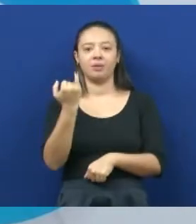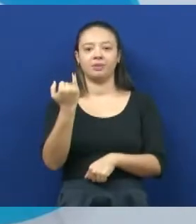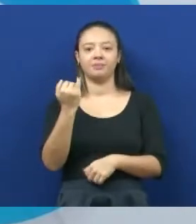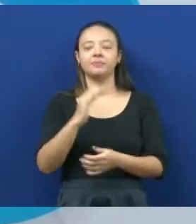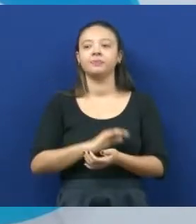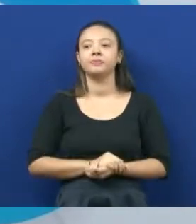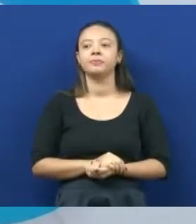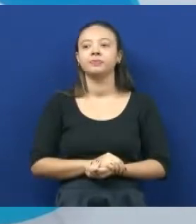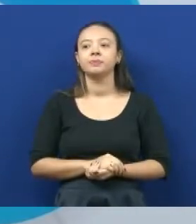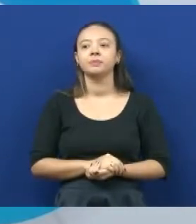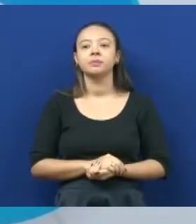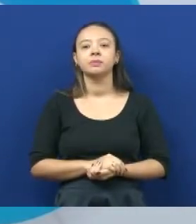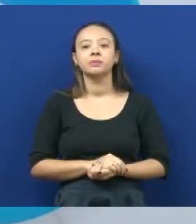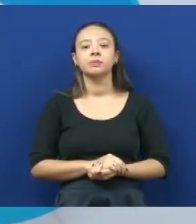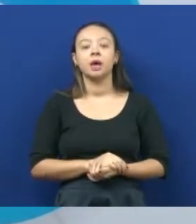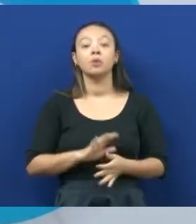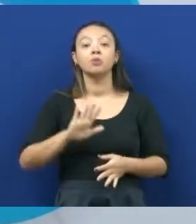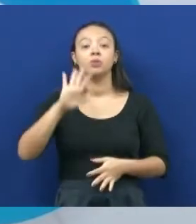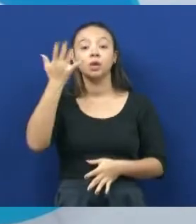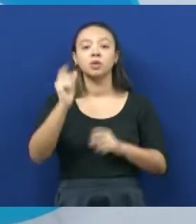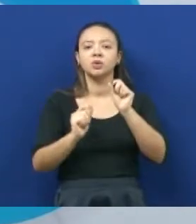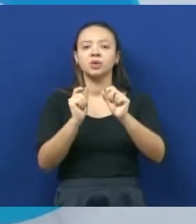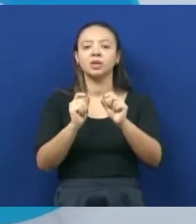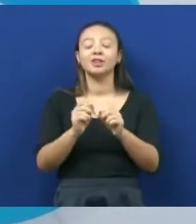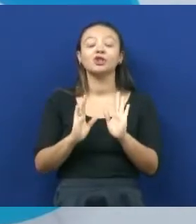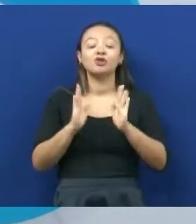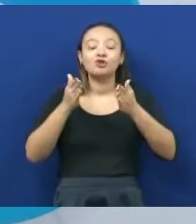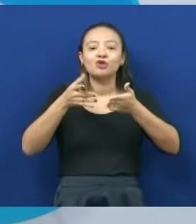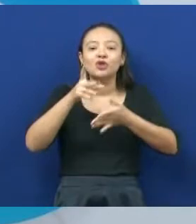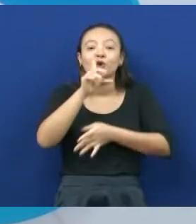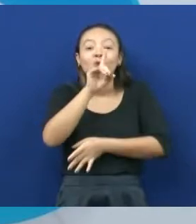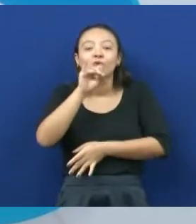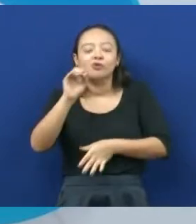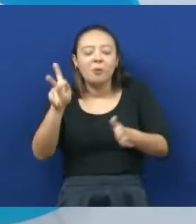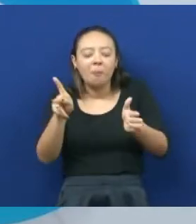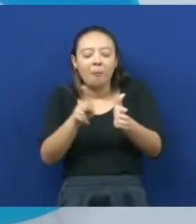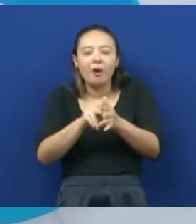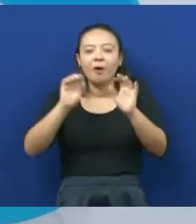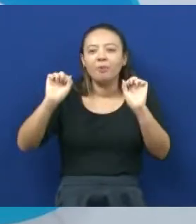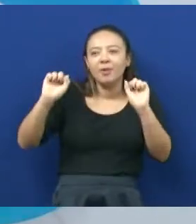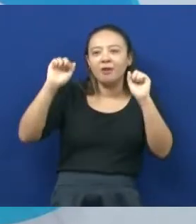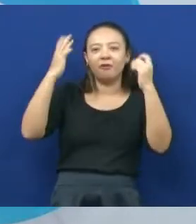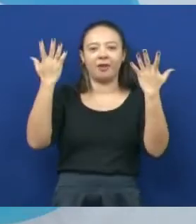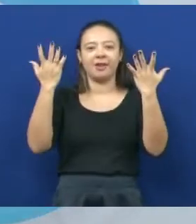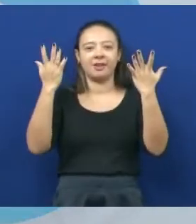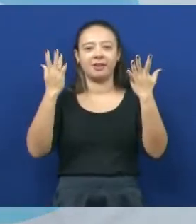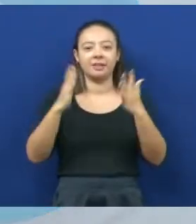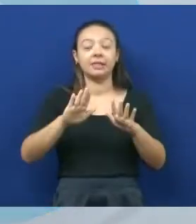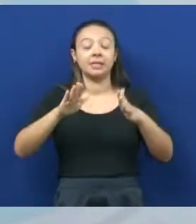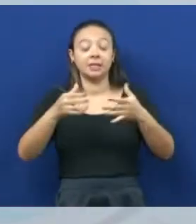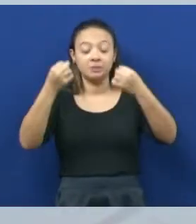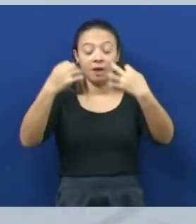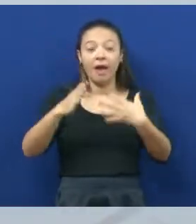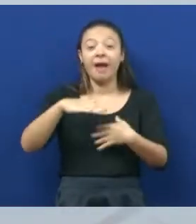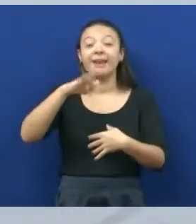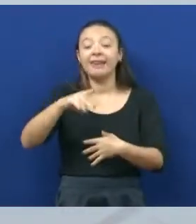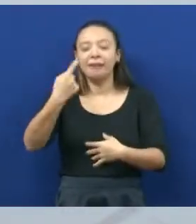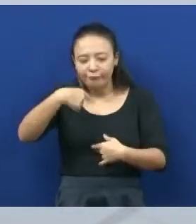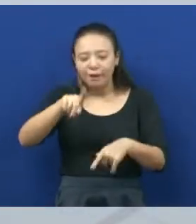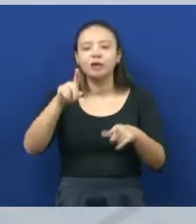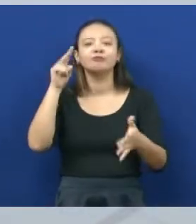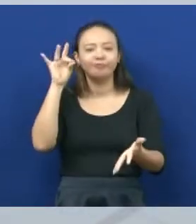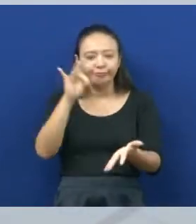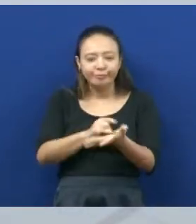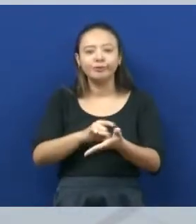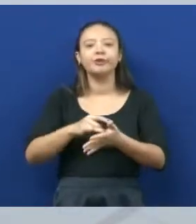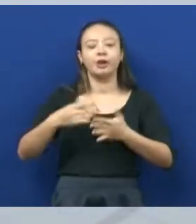E o clímax acontece quando chega ali o dia da festa e, de fato, é quem que vai no vestido? A linha, e a agulha